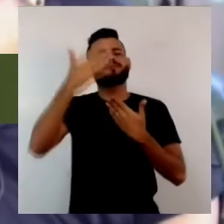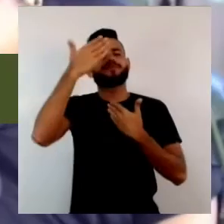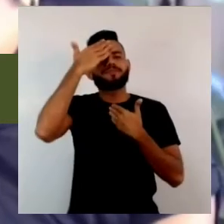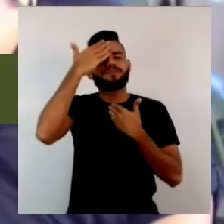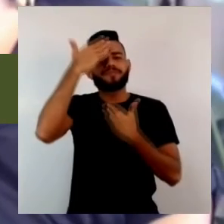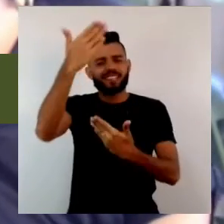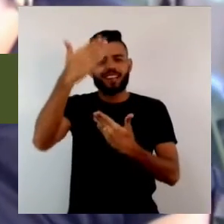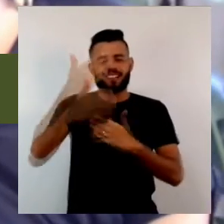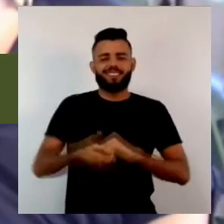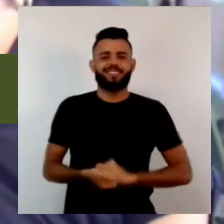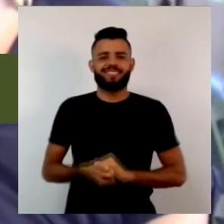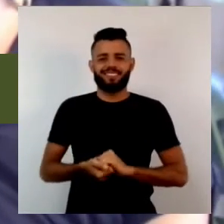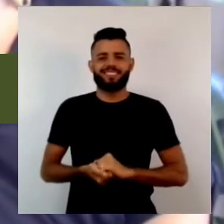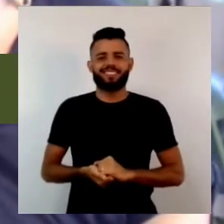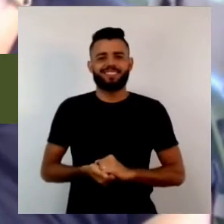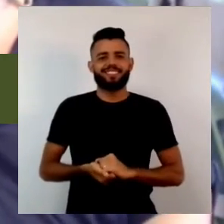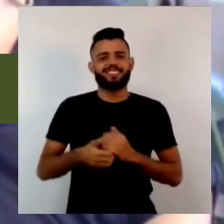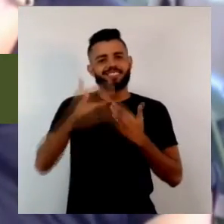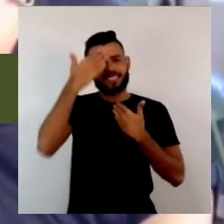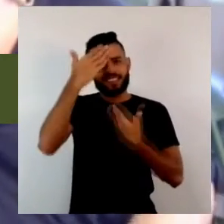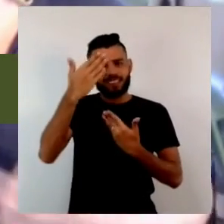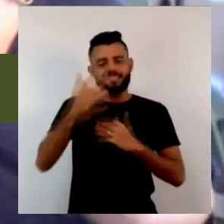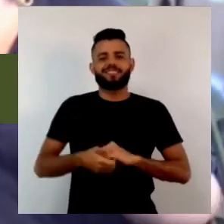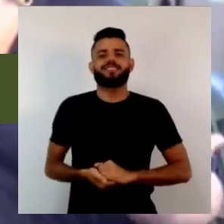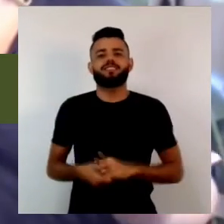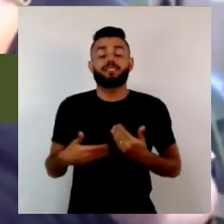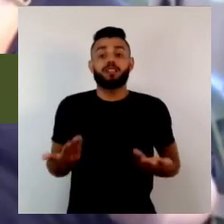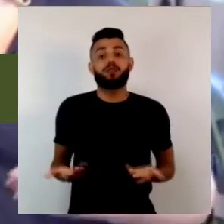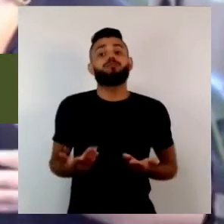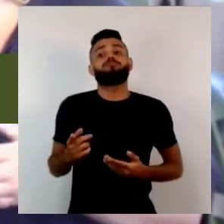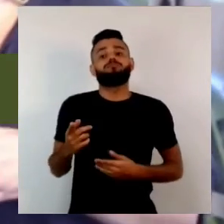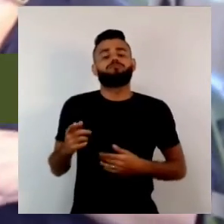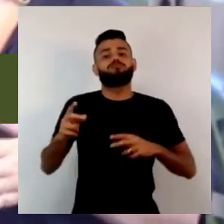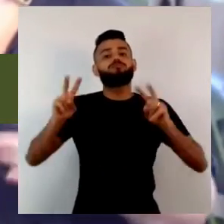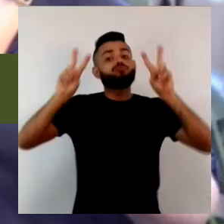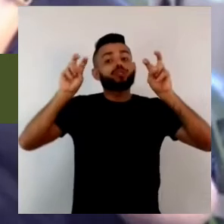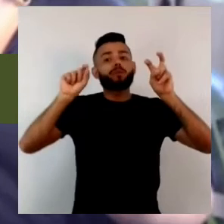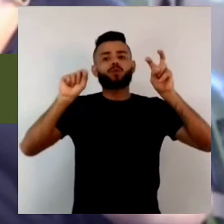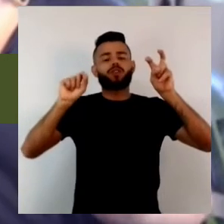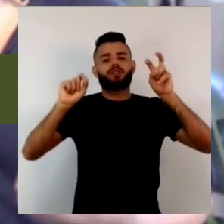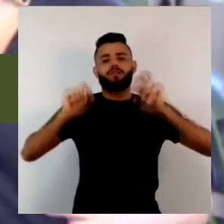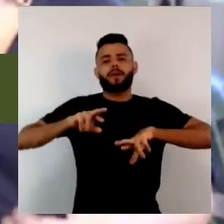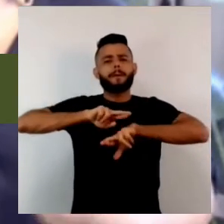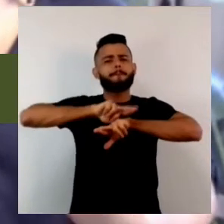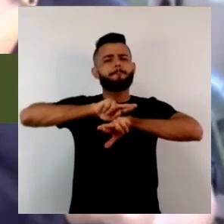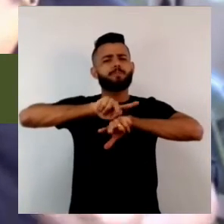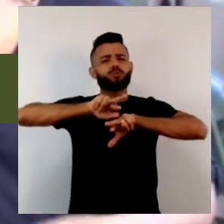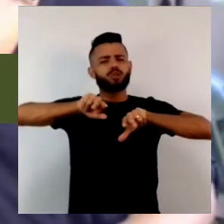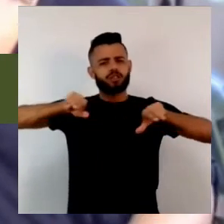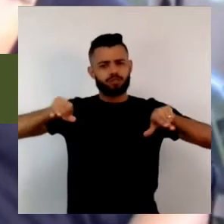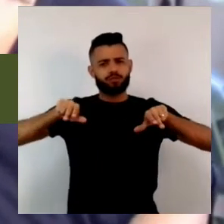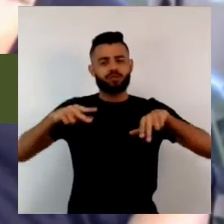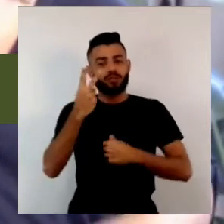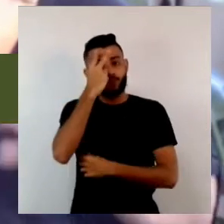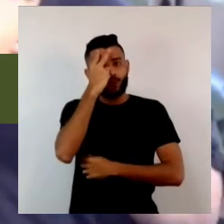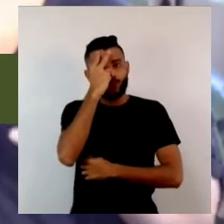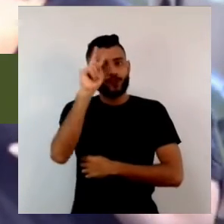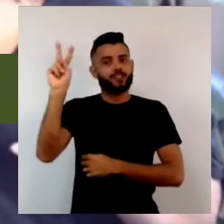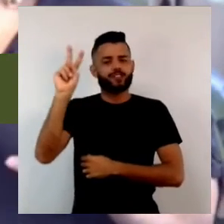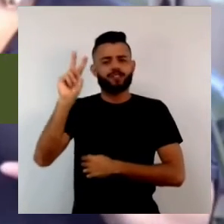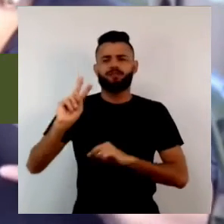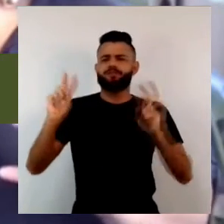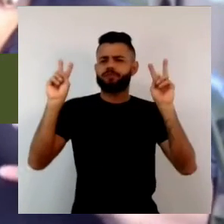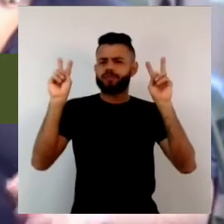Bom, como a Mariana disse, o nosso tema desse ano é pluralismo. E durante esses 2 dias, esse tema será dividido